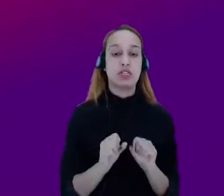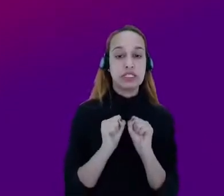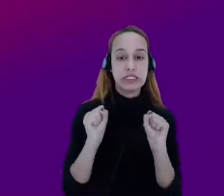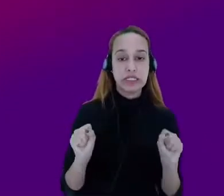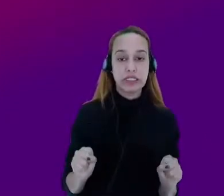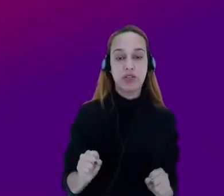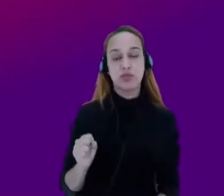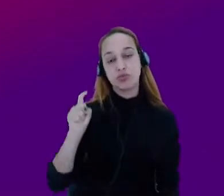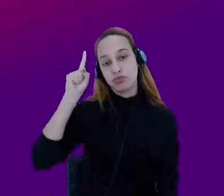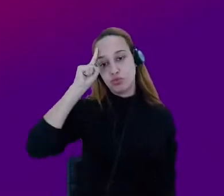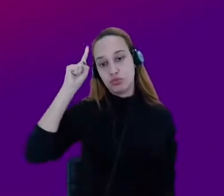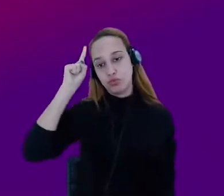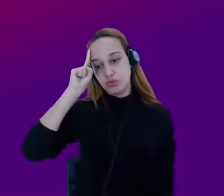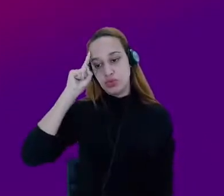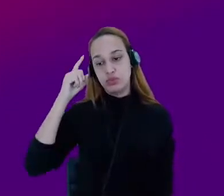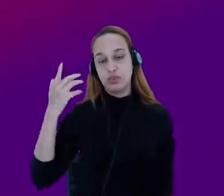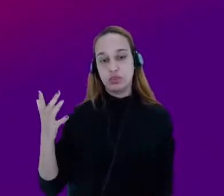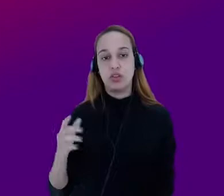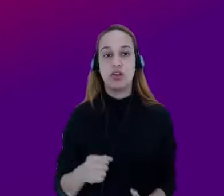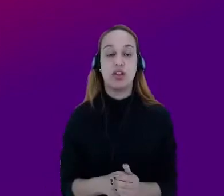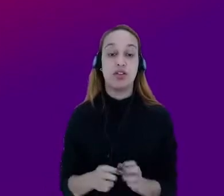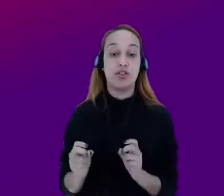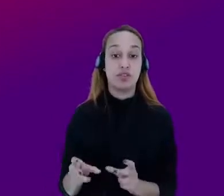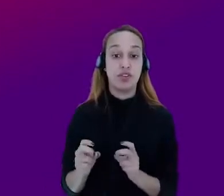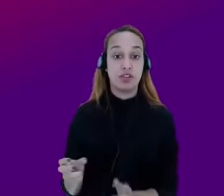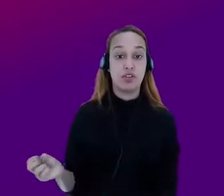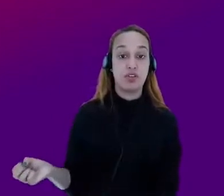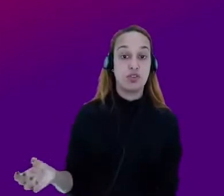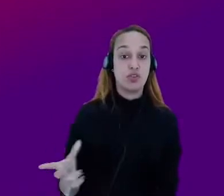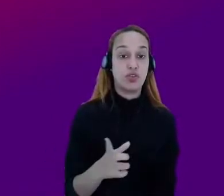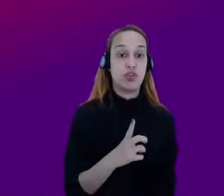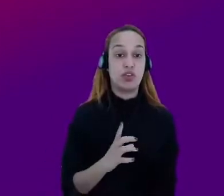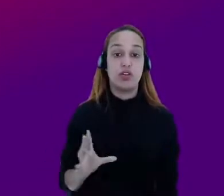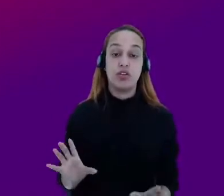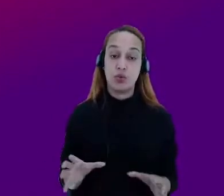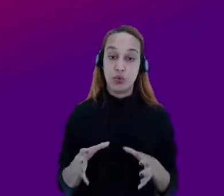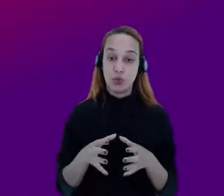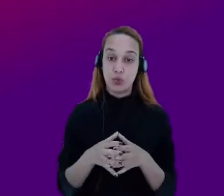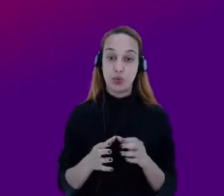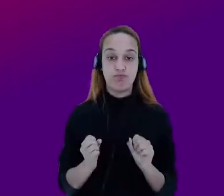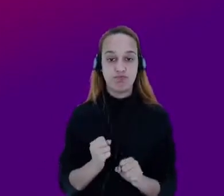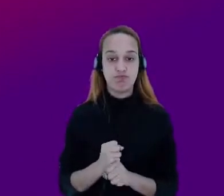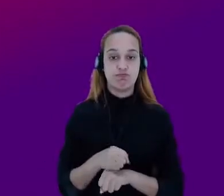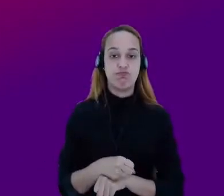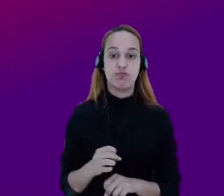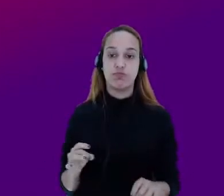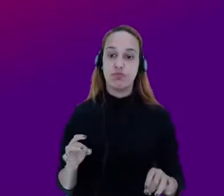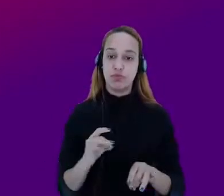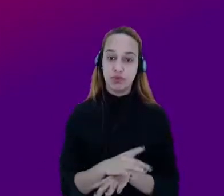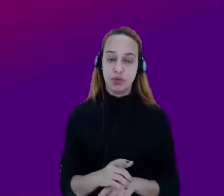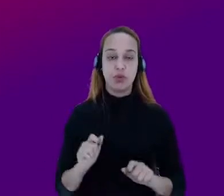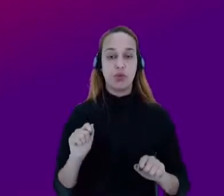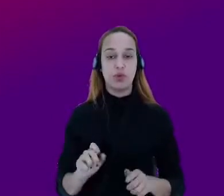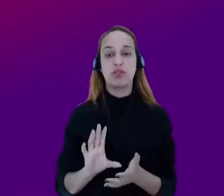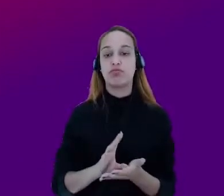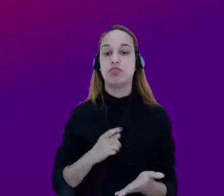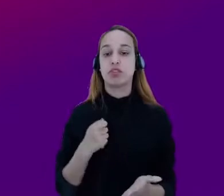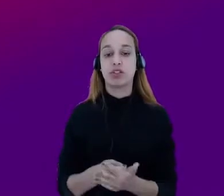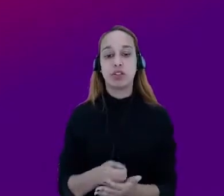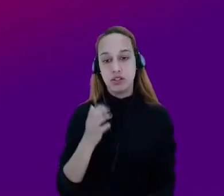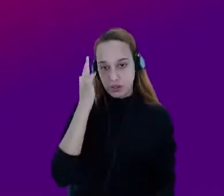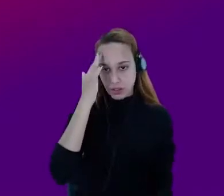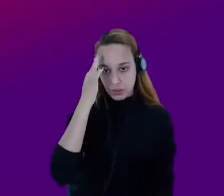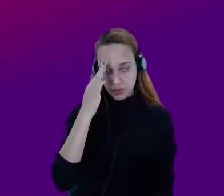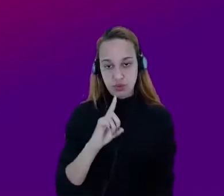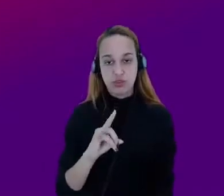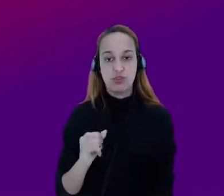né? E fazer venda nova é você ter uma equipe engajada, preparada, você conseguir investir e saber que tem um prazo de retorno. Quando você vai